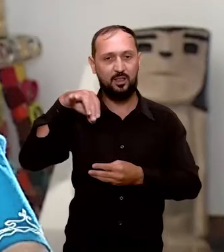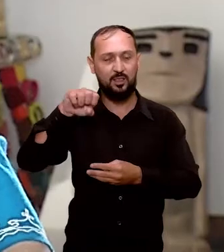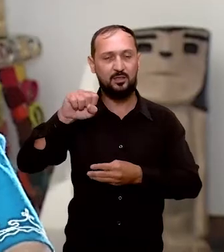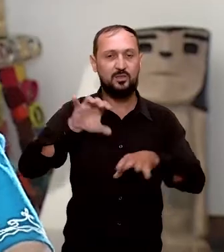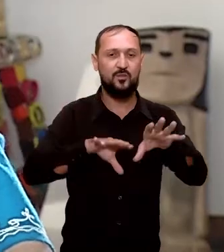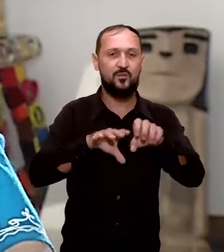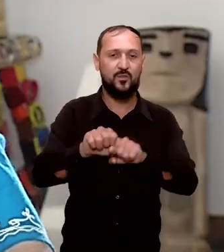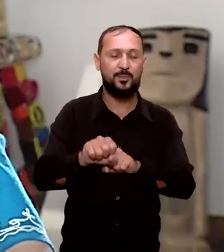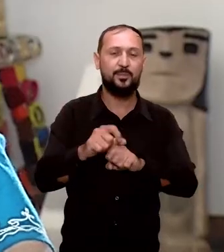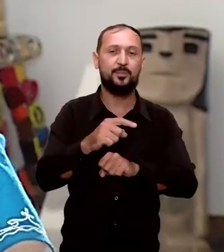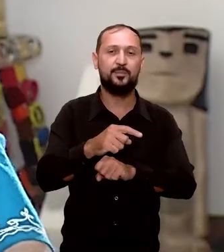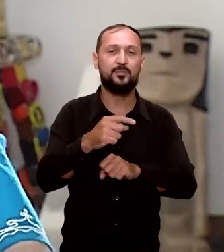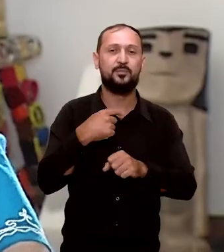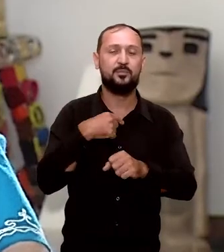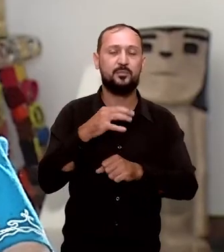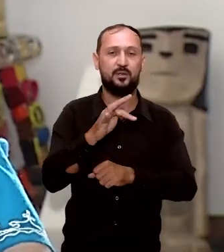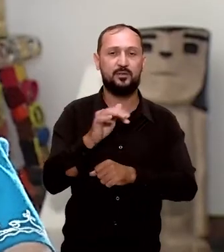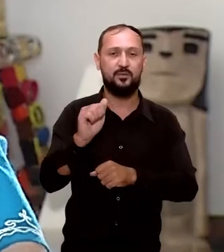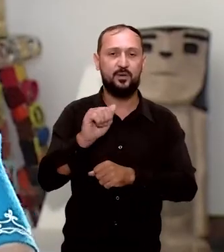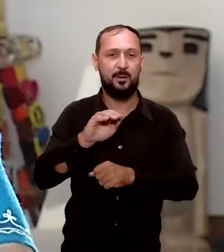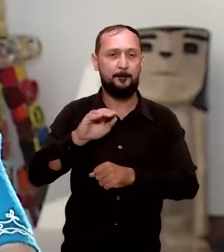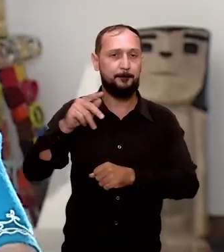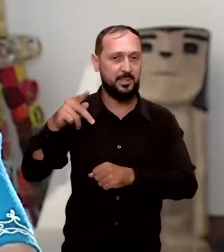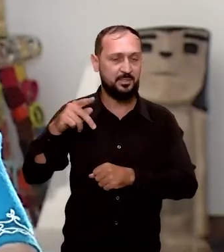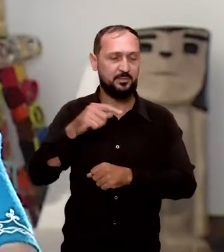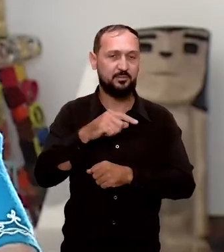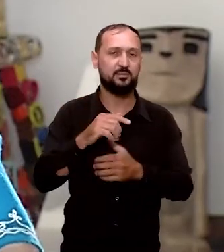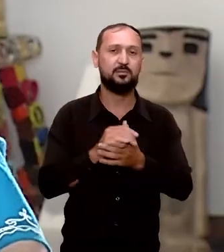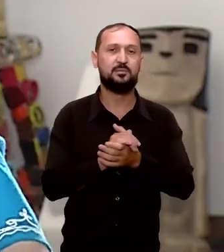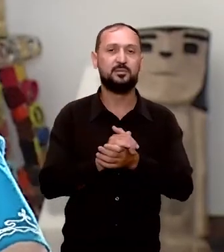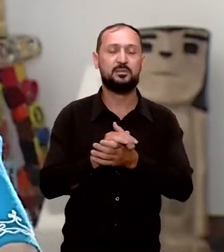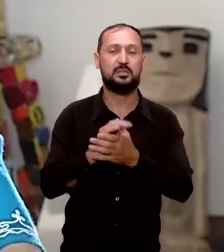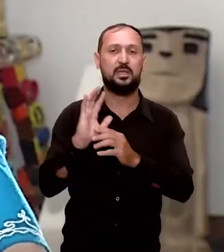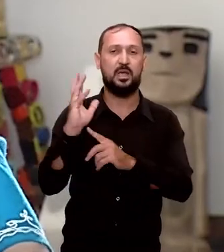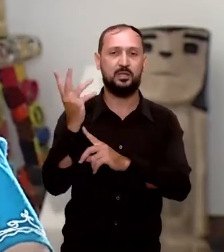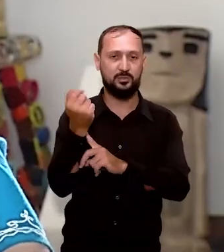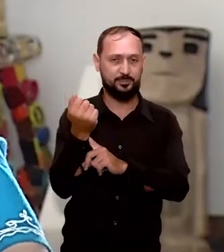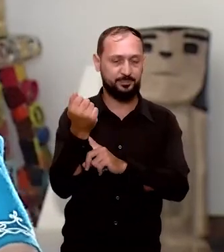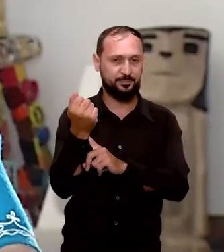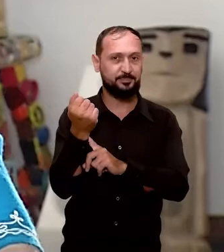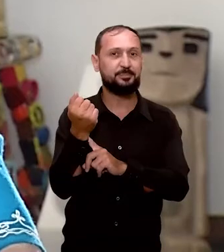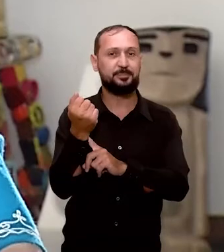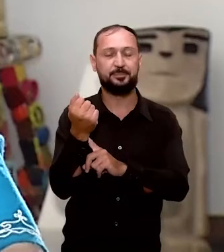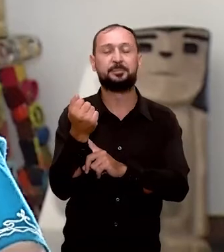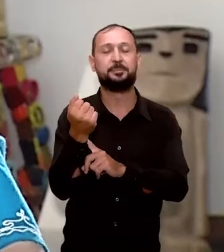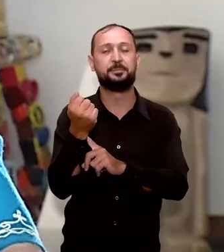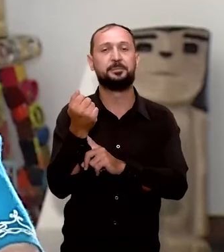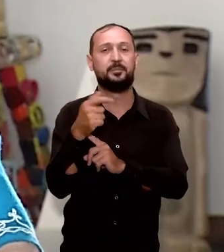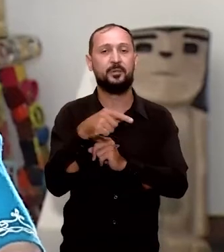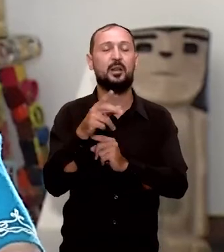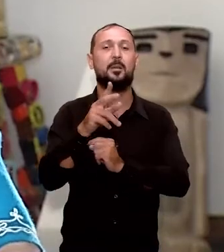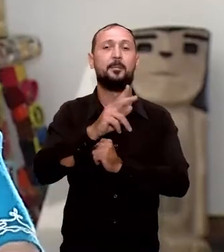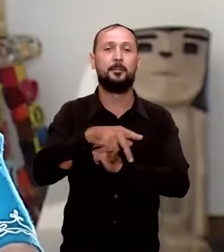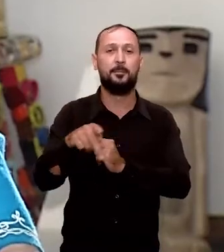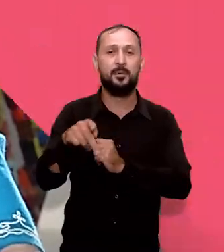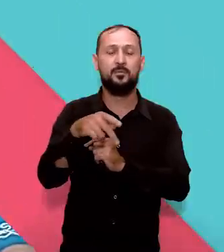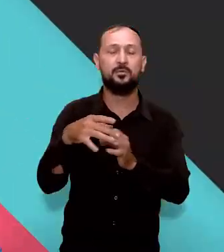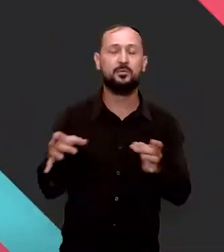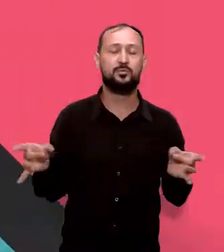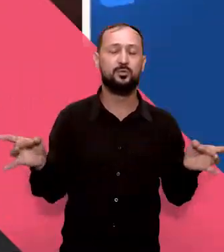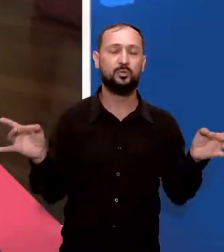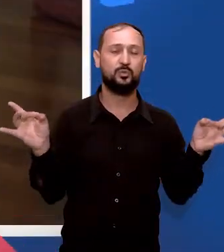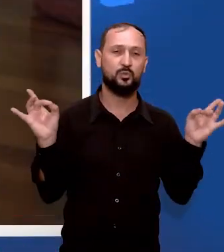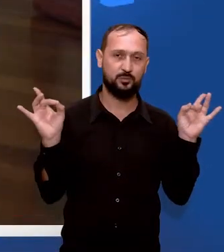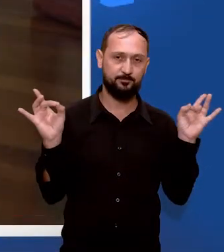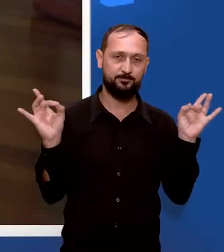a Inês é formada na FAAP em artes